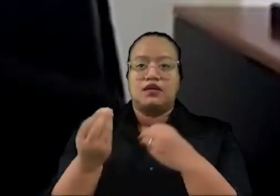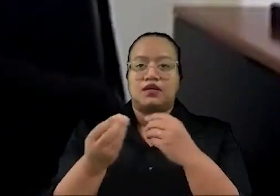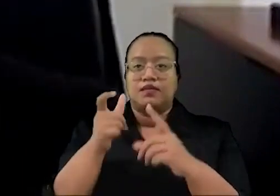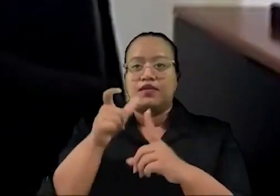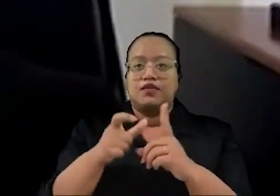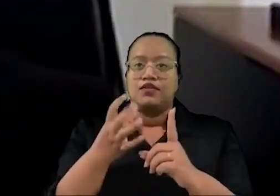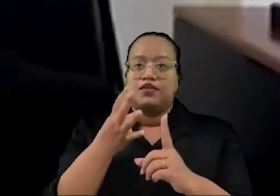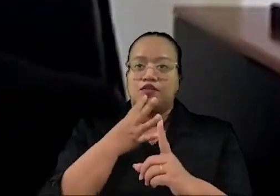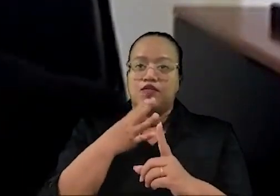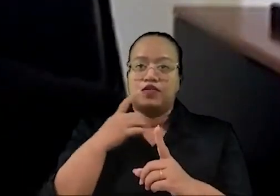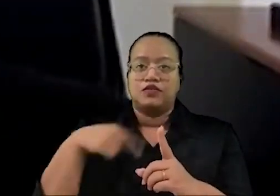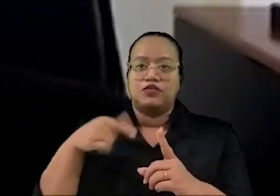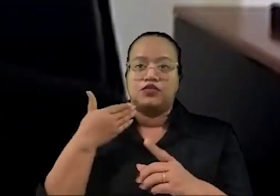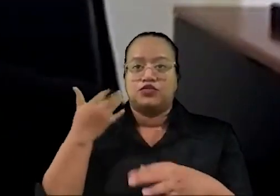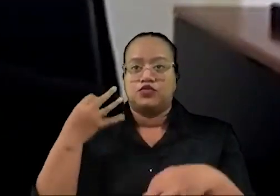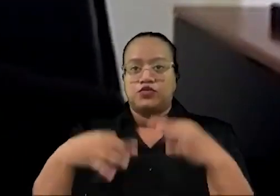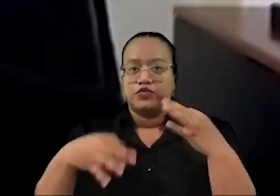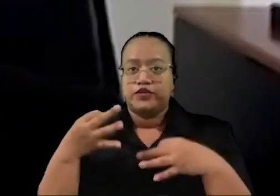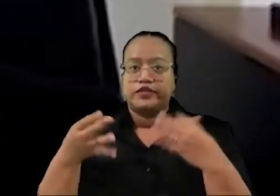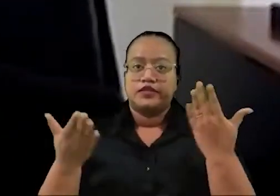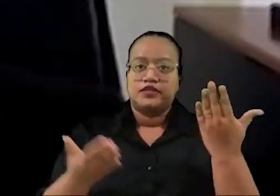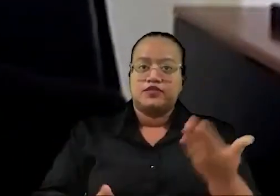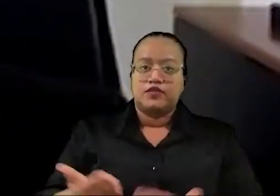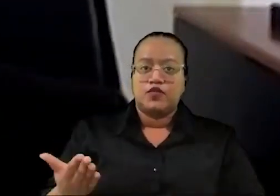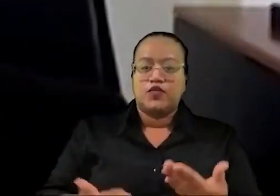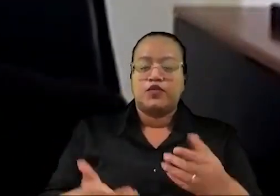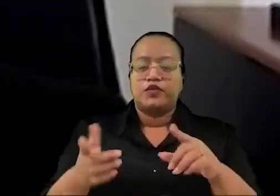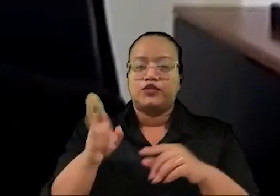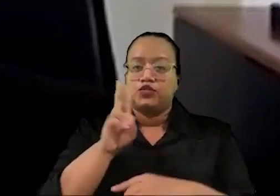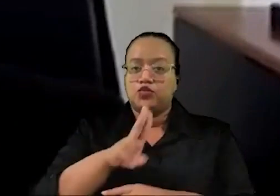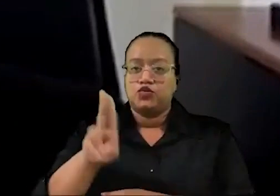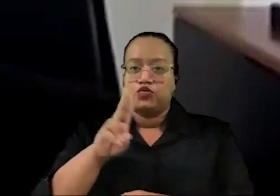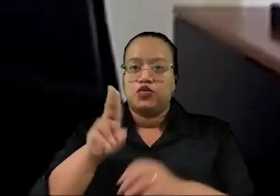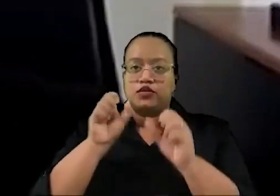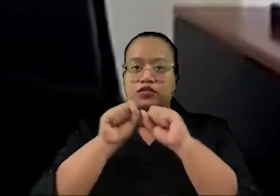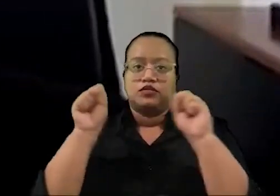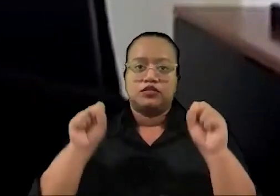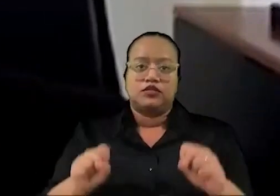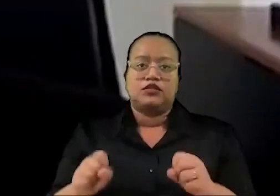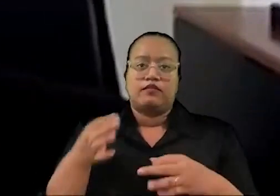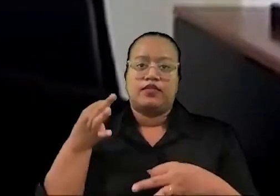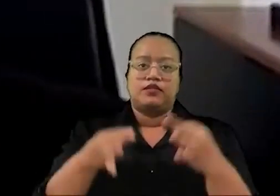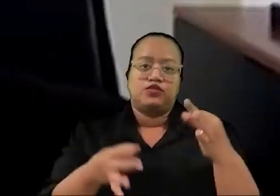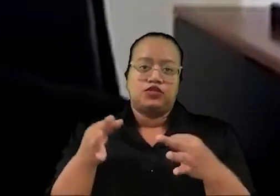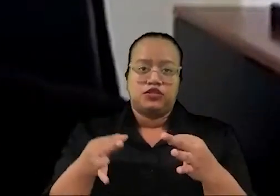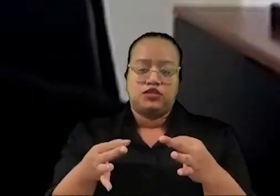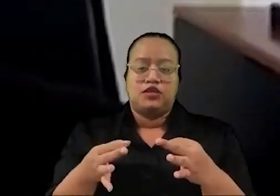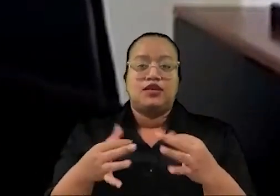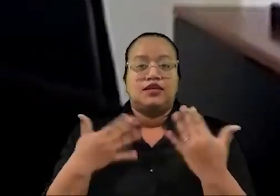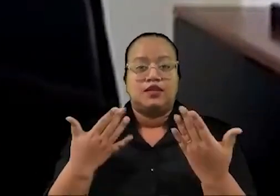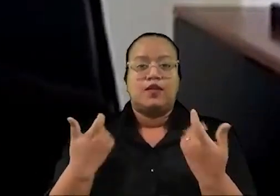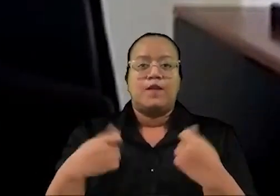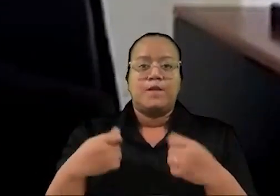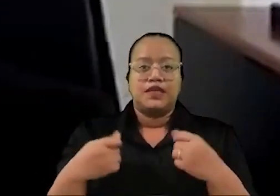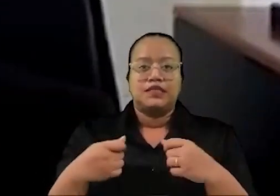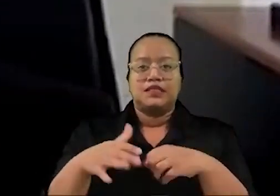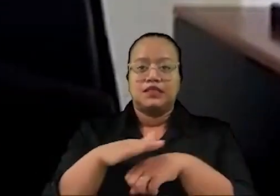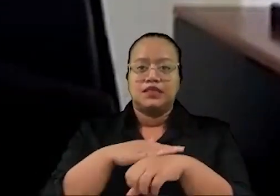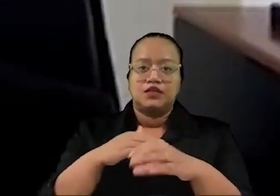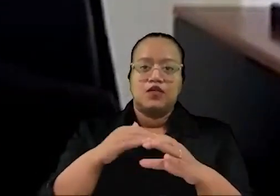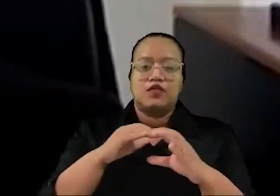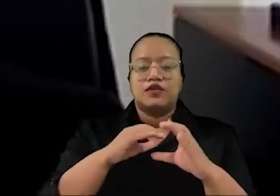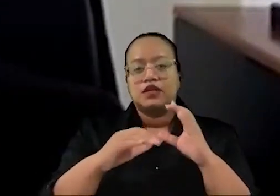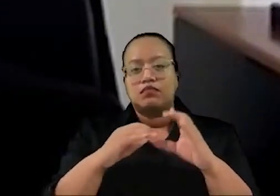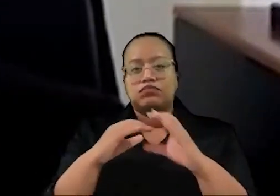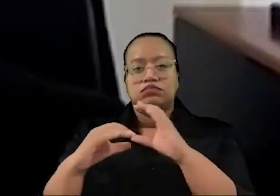e os usuários dos sistemas da justiça. Então, é preciso haver essa interlocução, alguém que possa fazer essa ponte